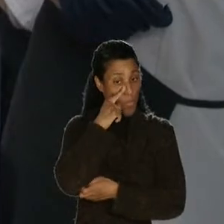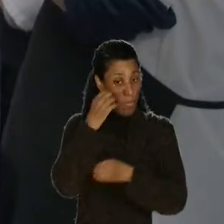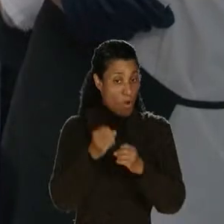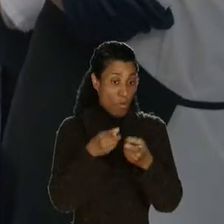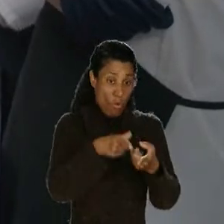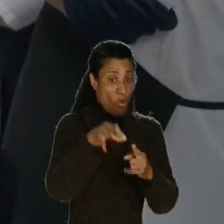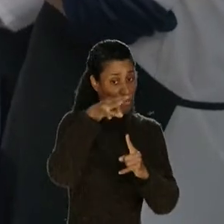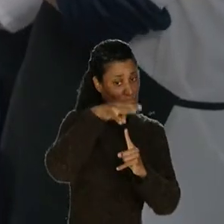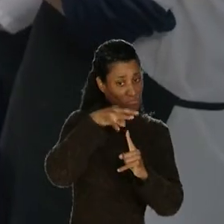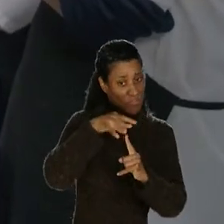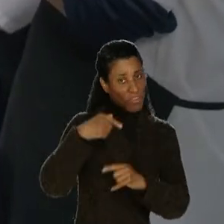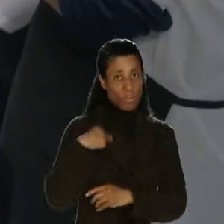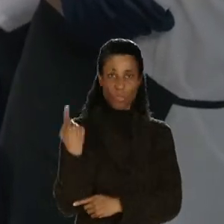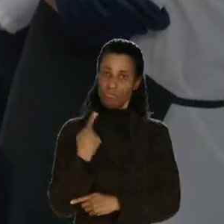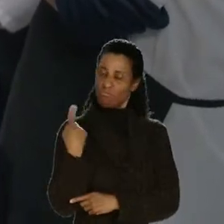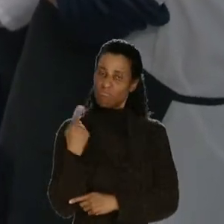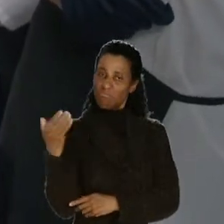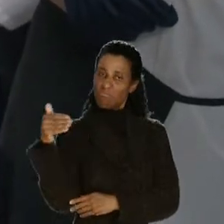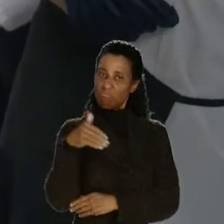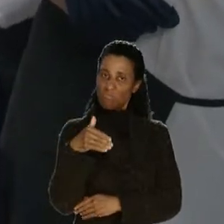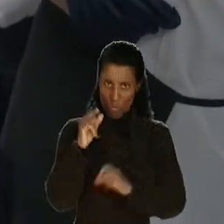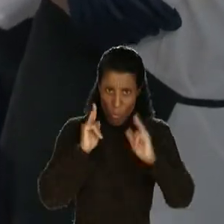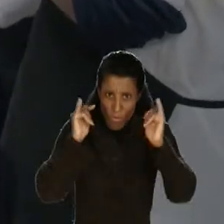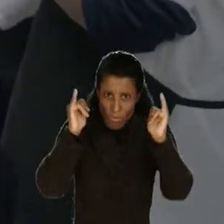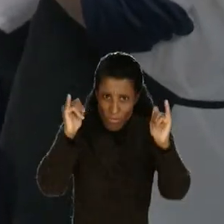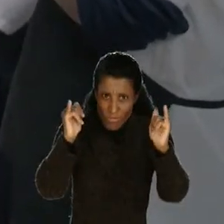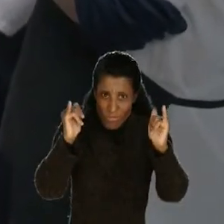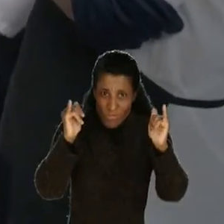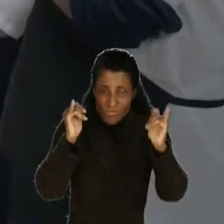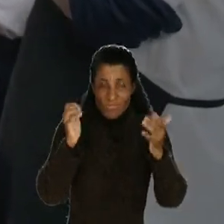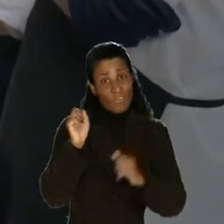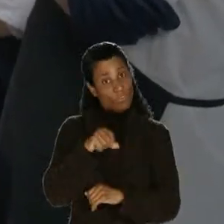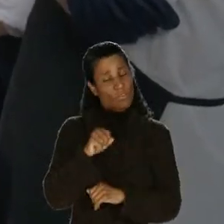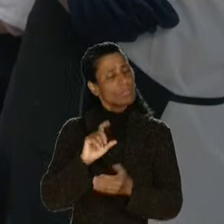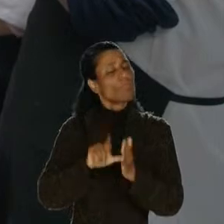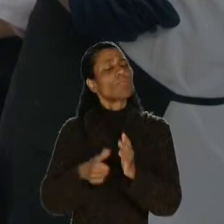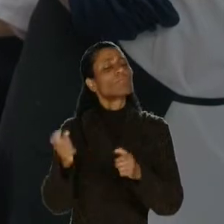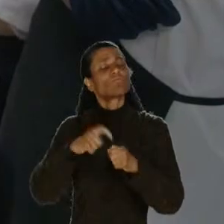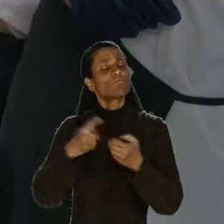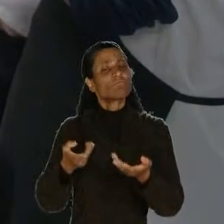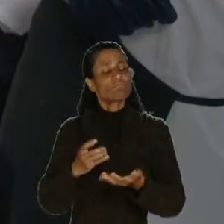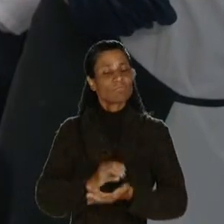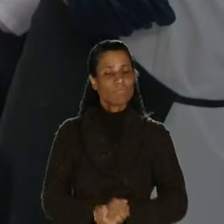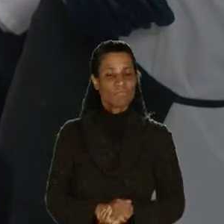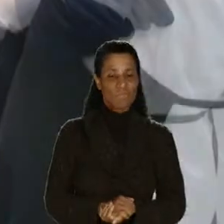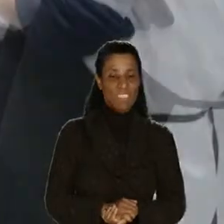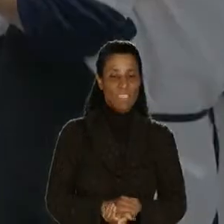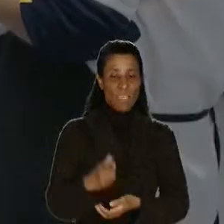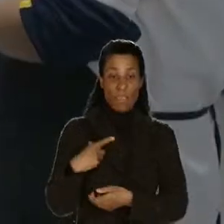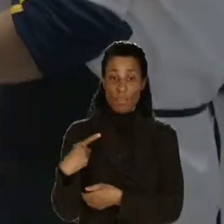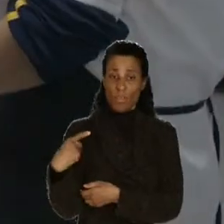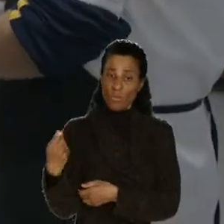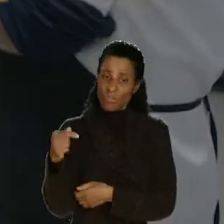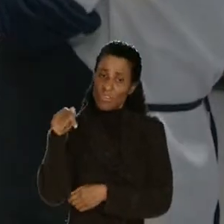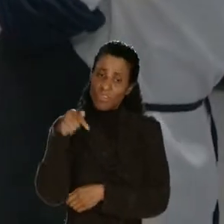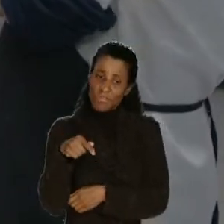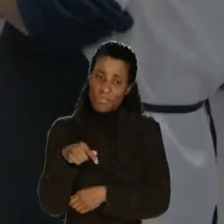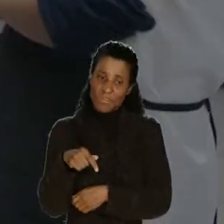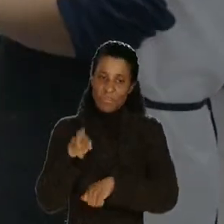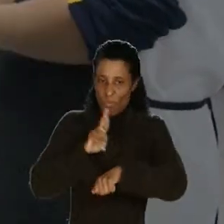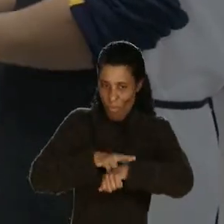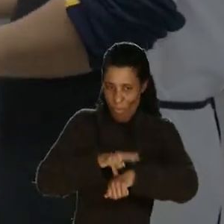mãe coloquei a parada e eu vim sozinho. De ônibus? E na hora de voltar? Eu saio